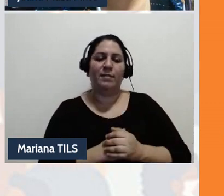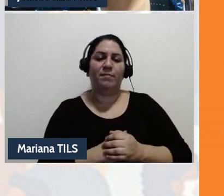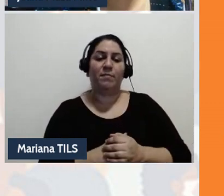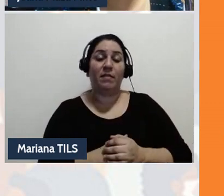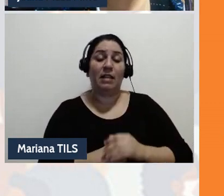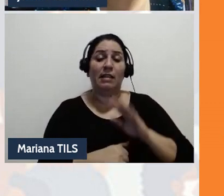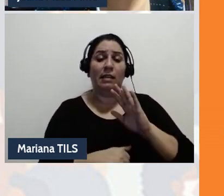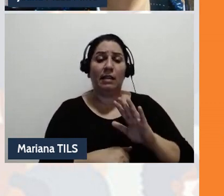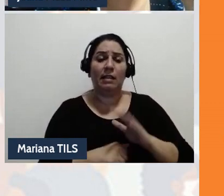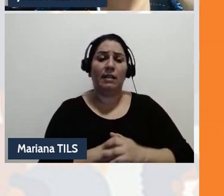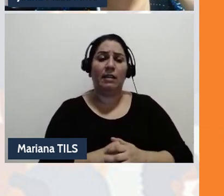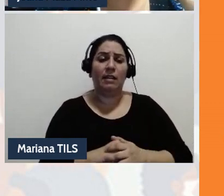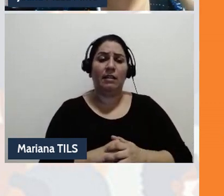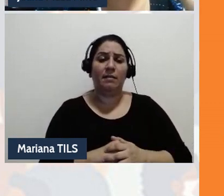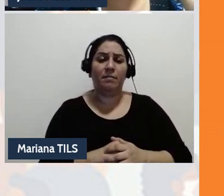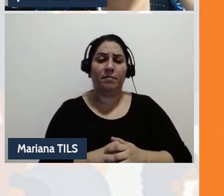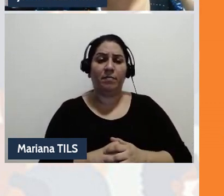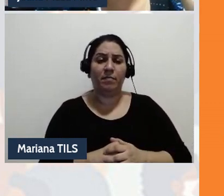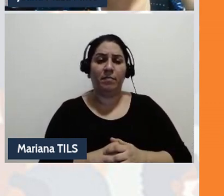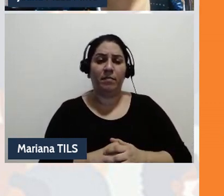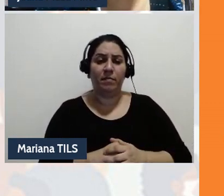as